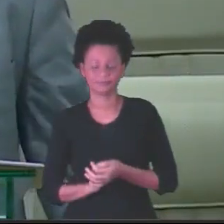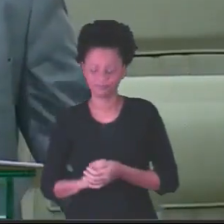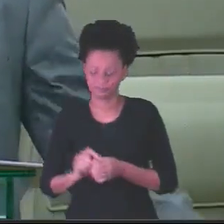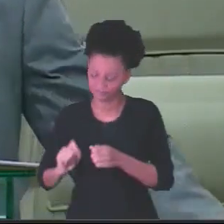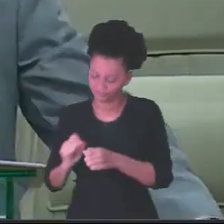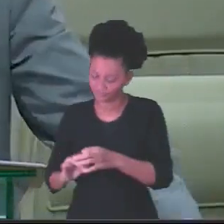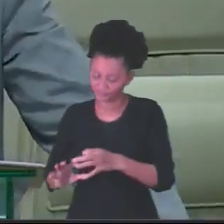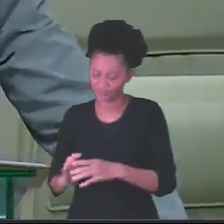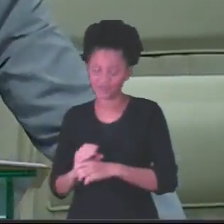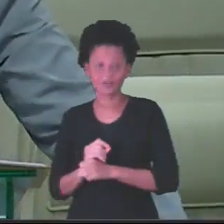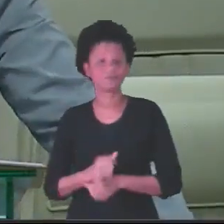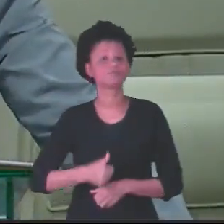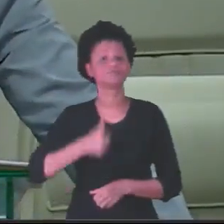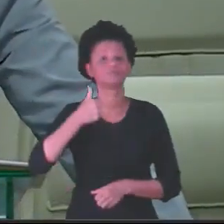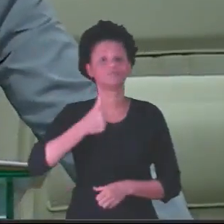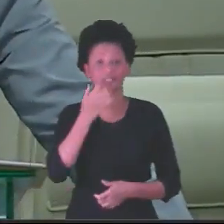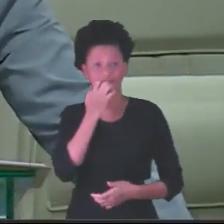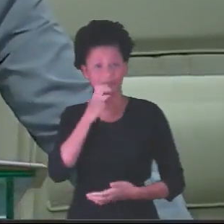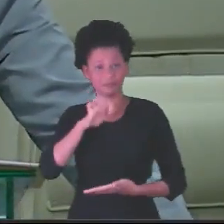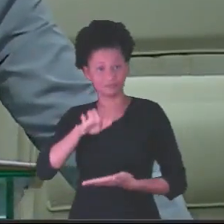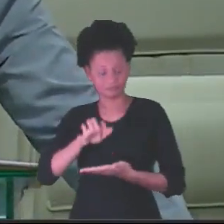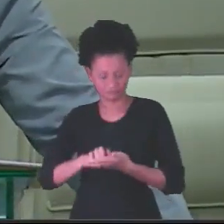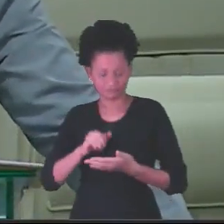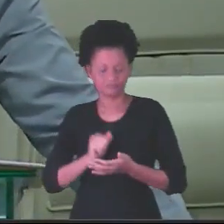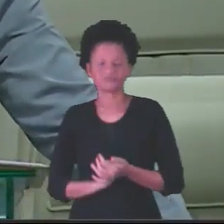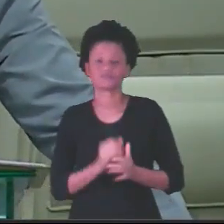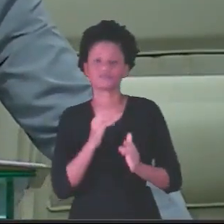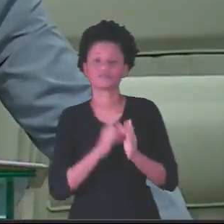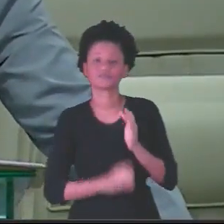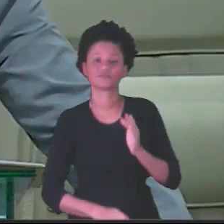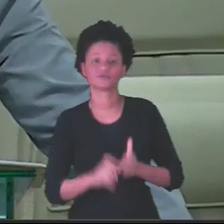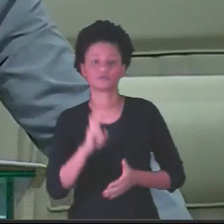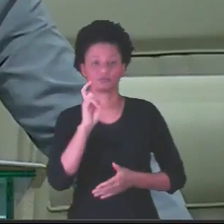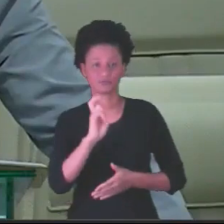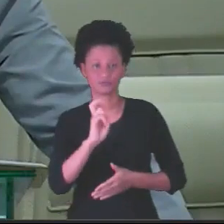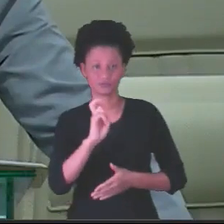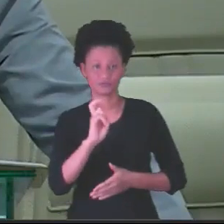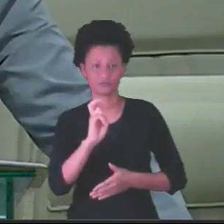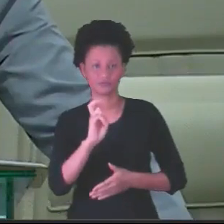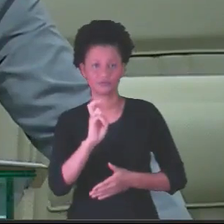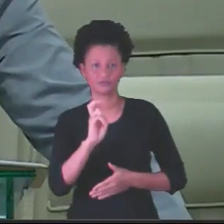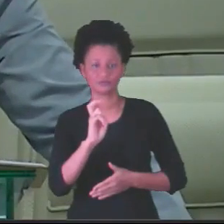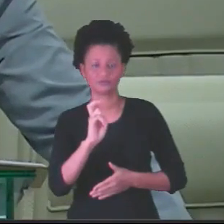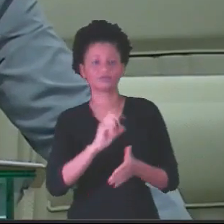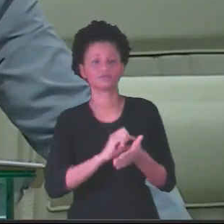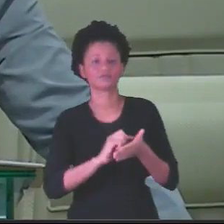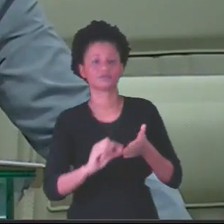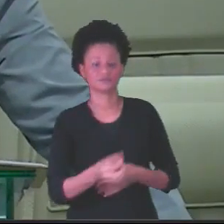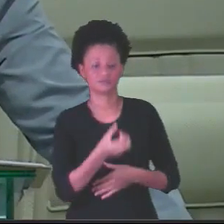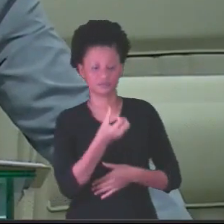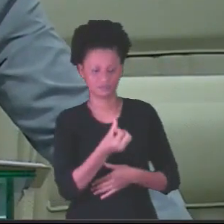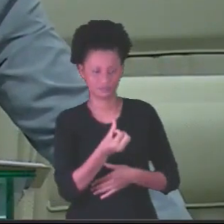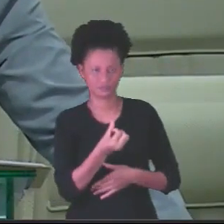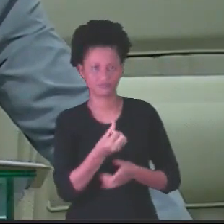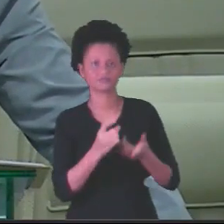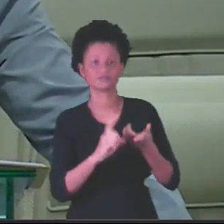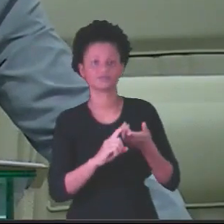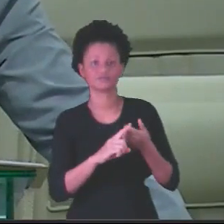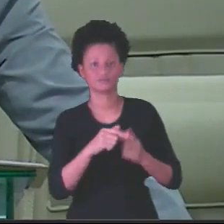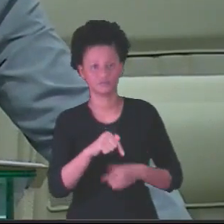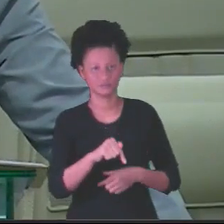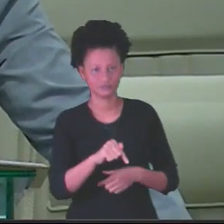escreveu sua primeira é pistola e no capítulo 5 o versículo 6 e